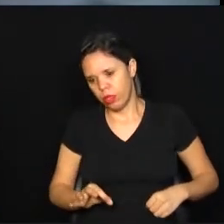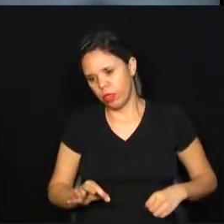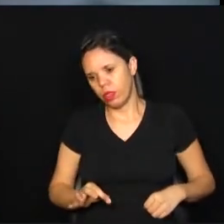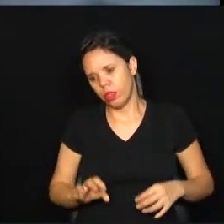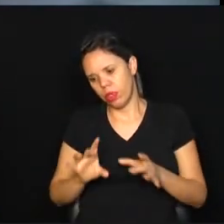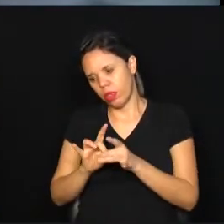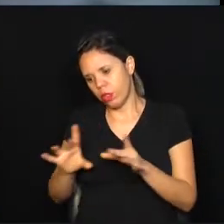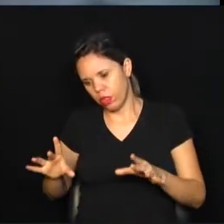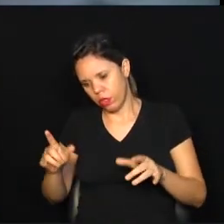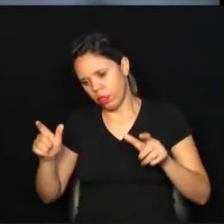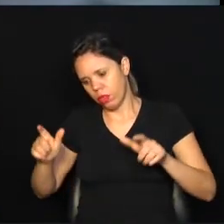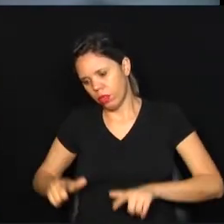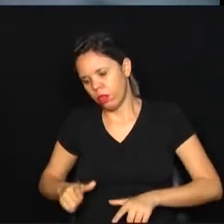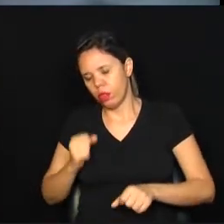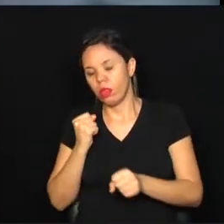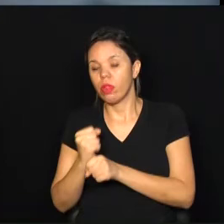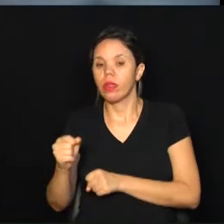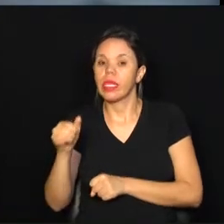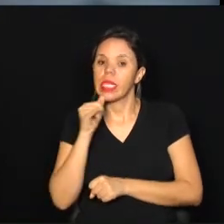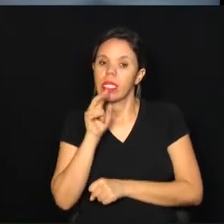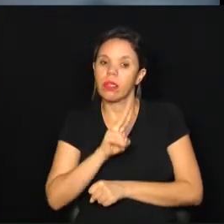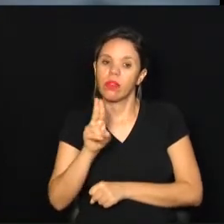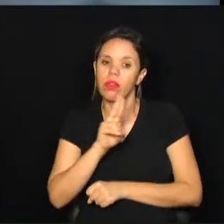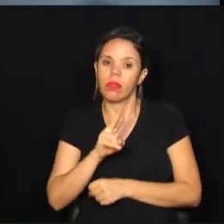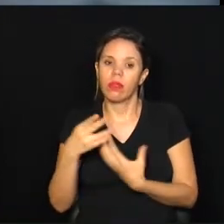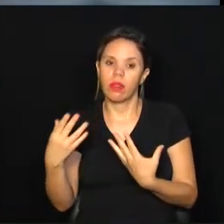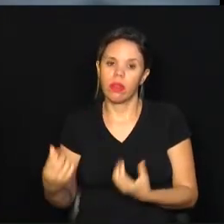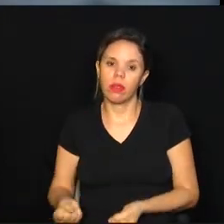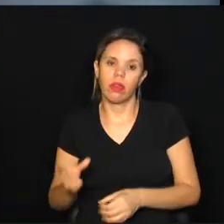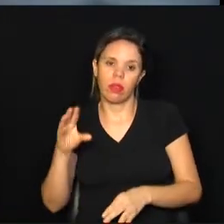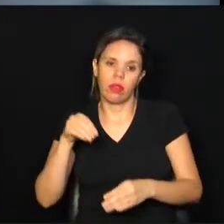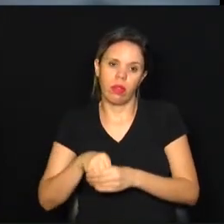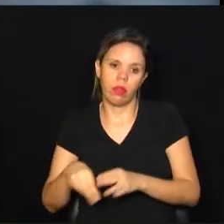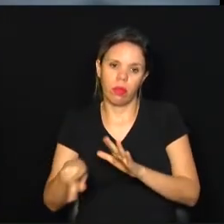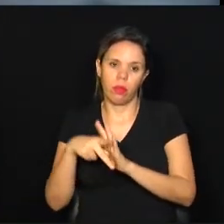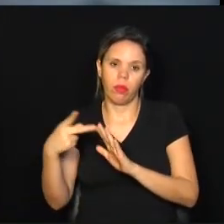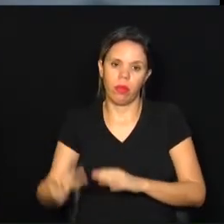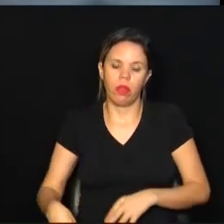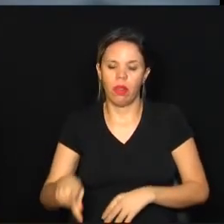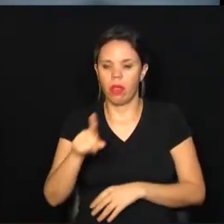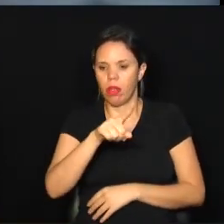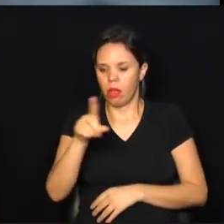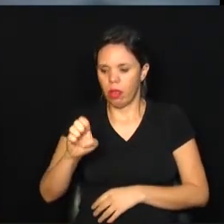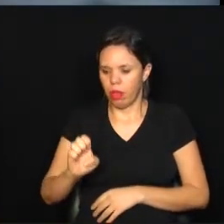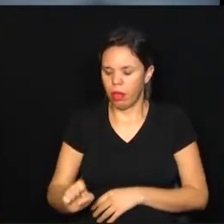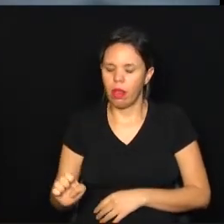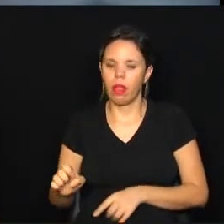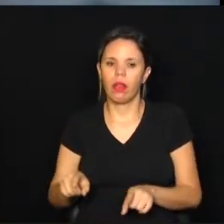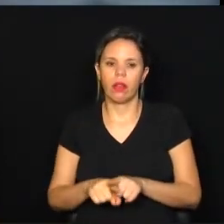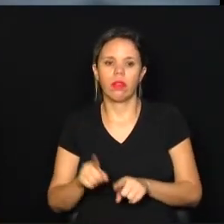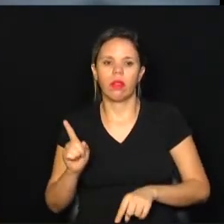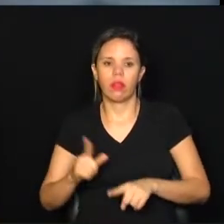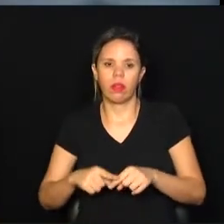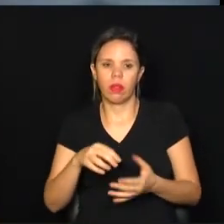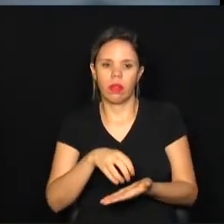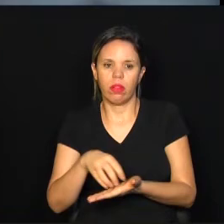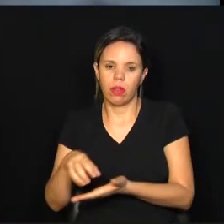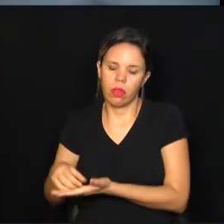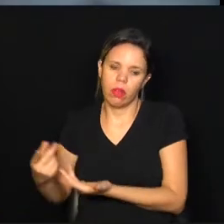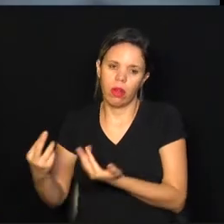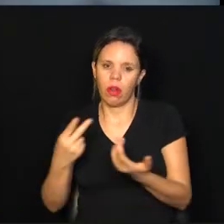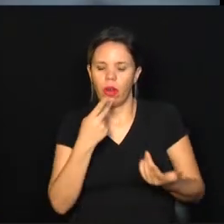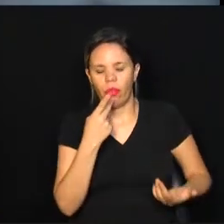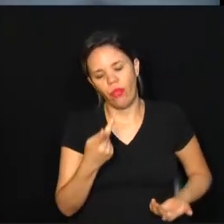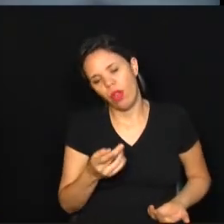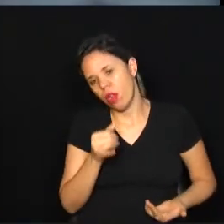permitidos na zona, por exemplo, para contemplar dentro da própria ZEIs equipamentos, como a Débora colocou,